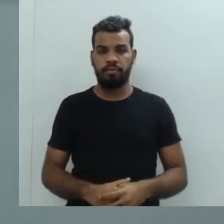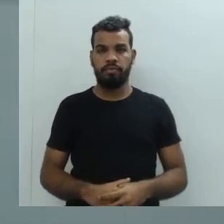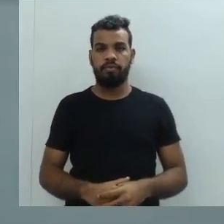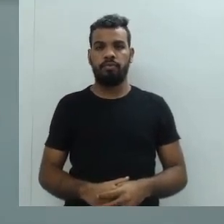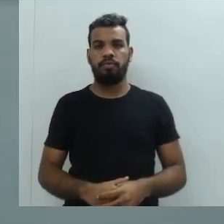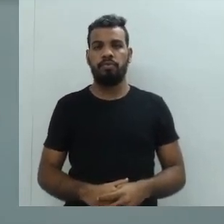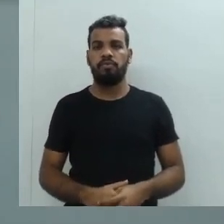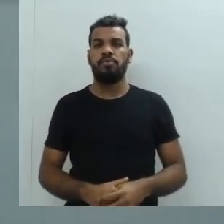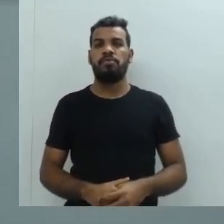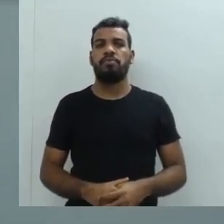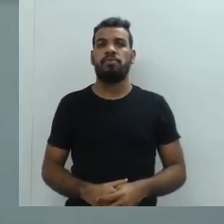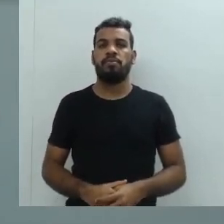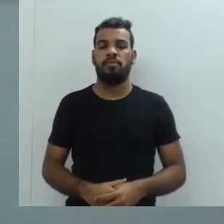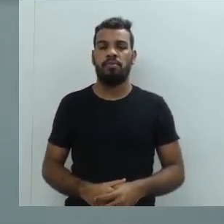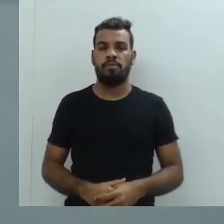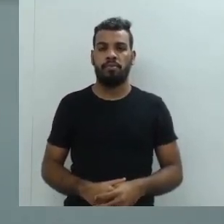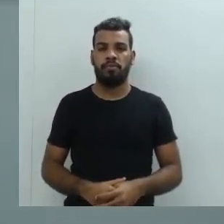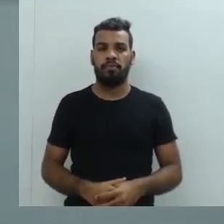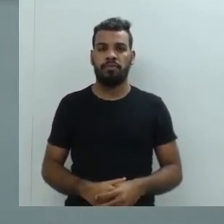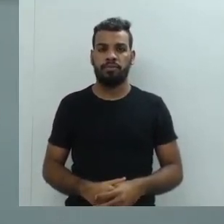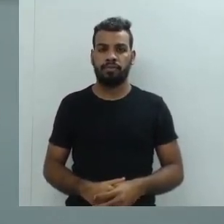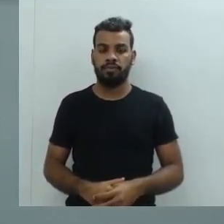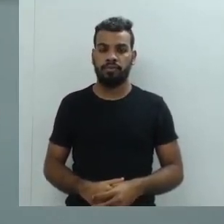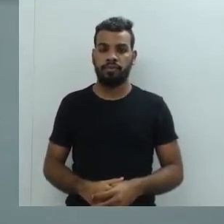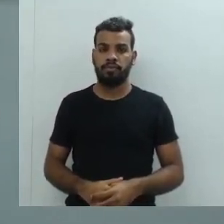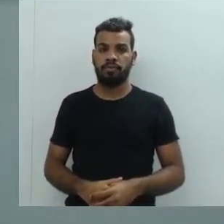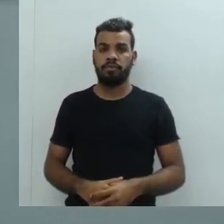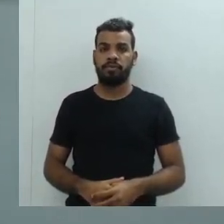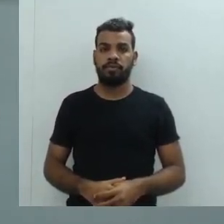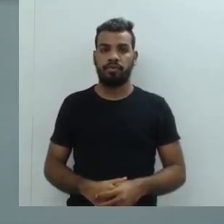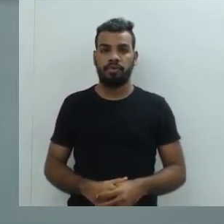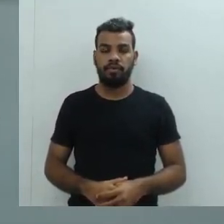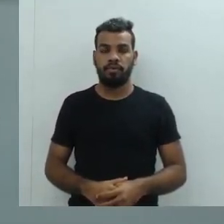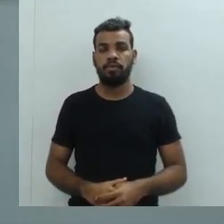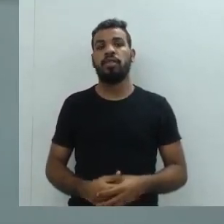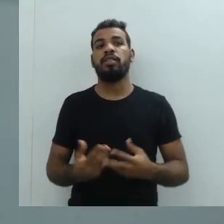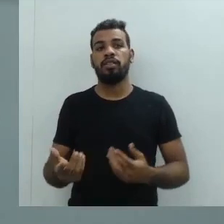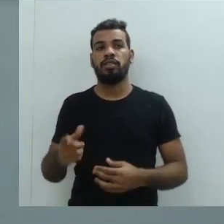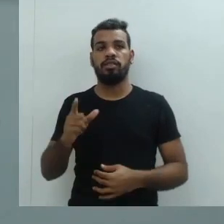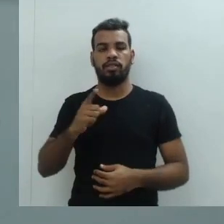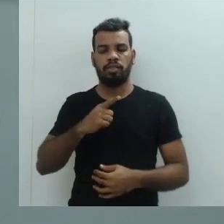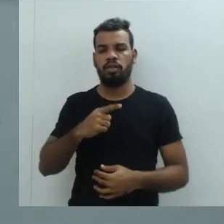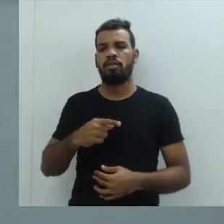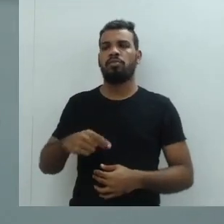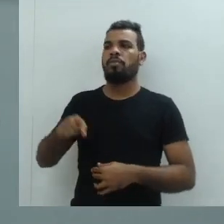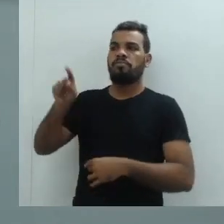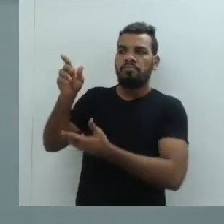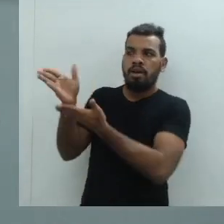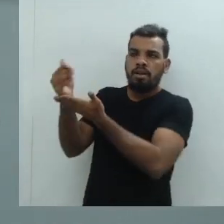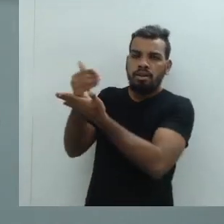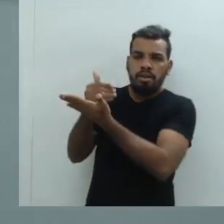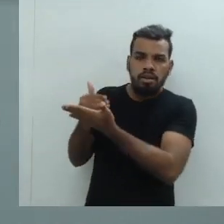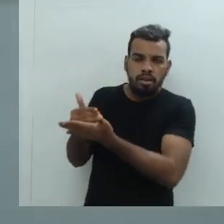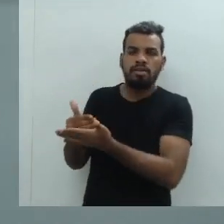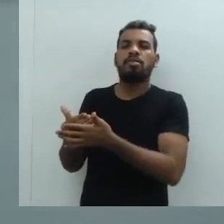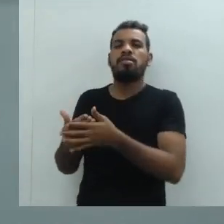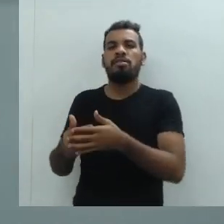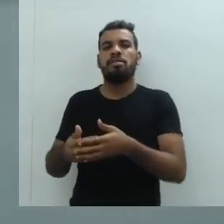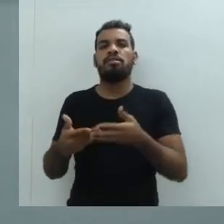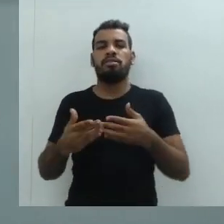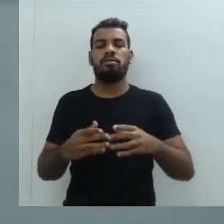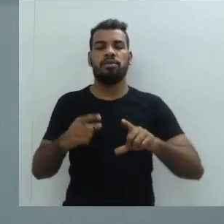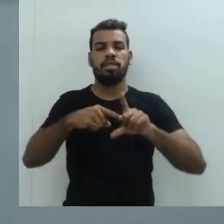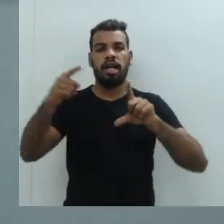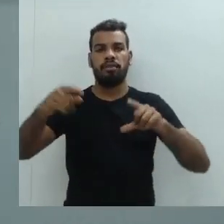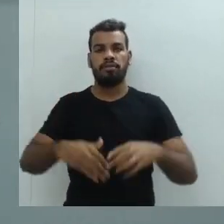foi uma interpretação. Nós estamos interpretando o gráfico de acordo com a informação que nós temos desse